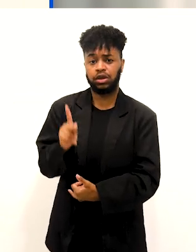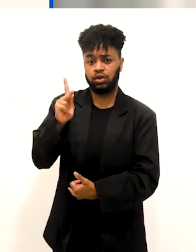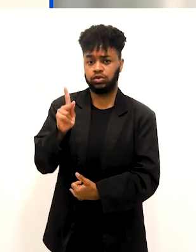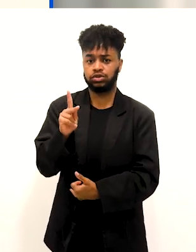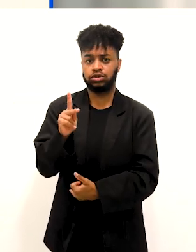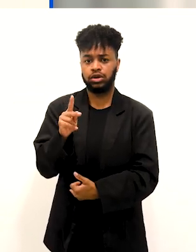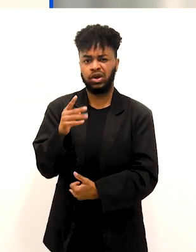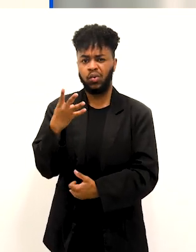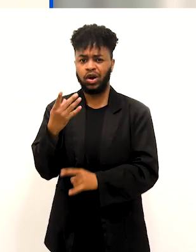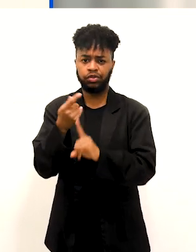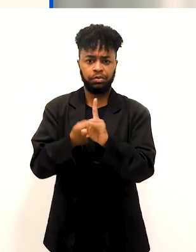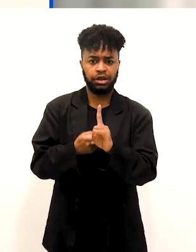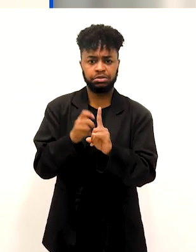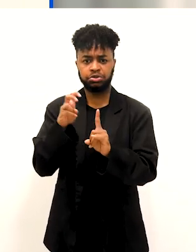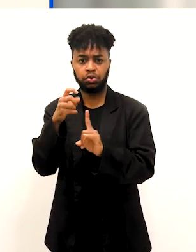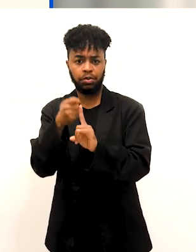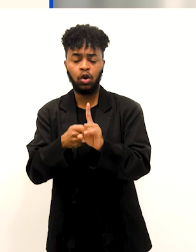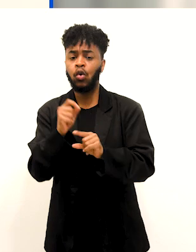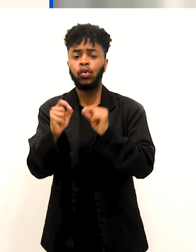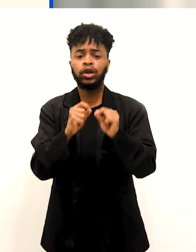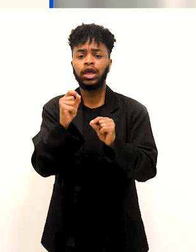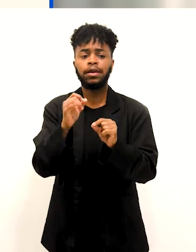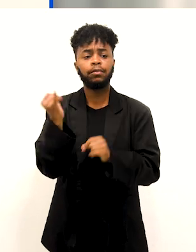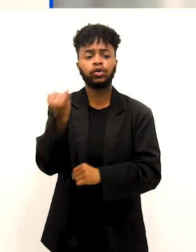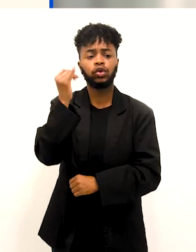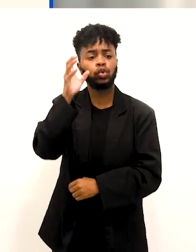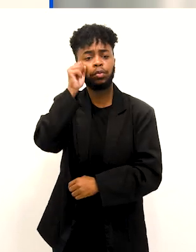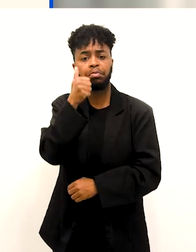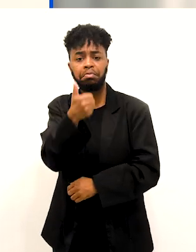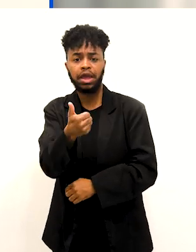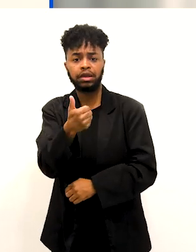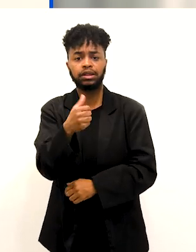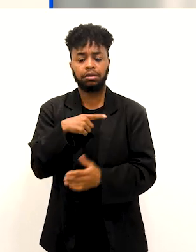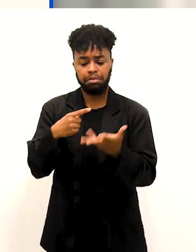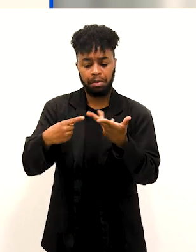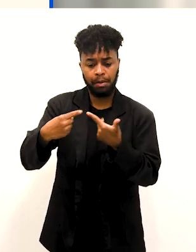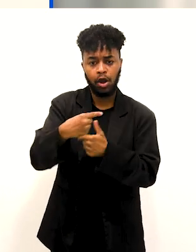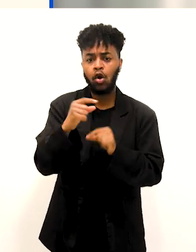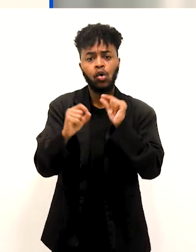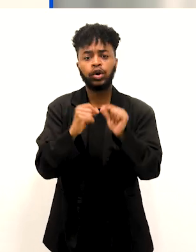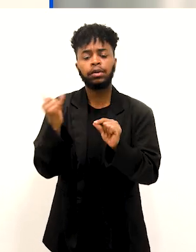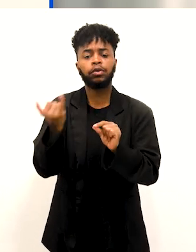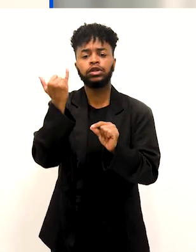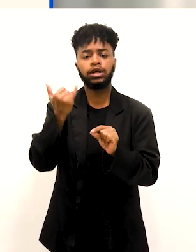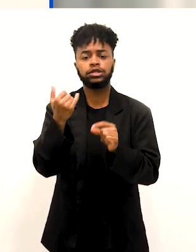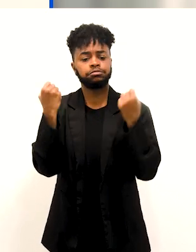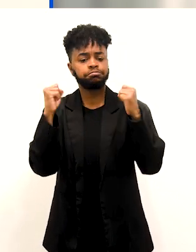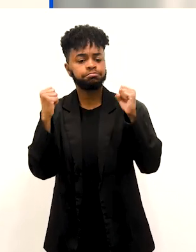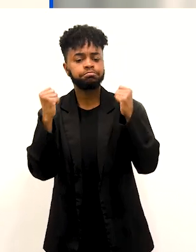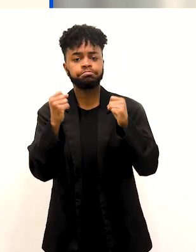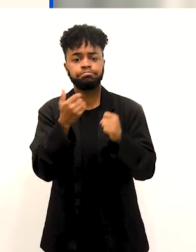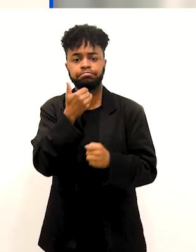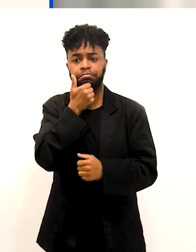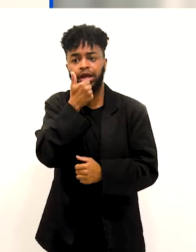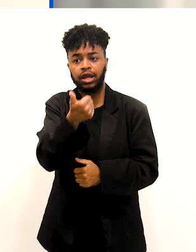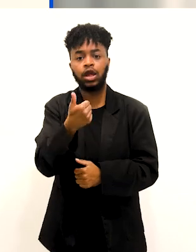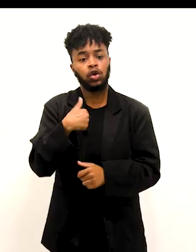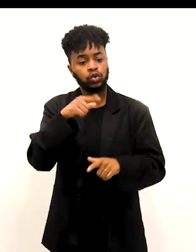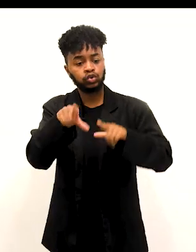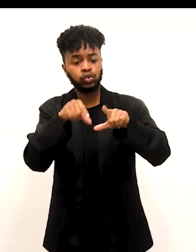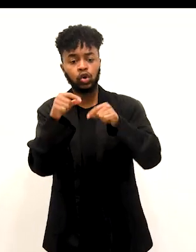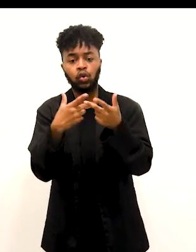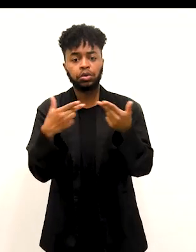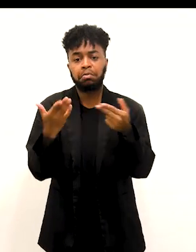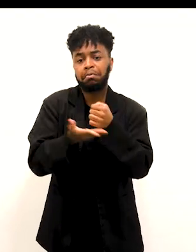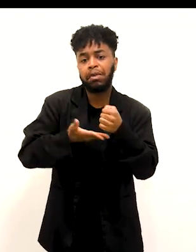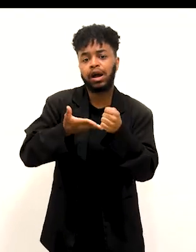5 meses. O que é essencial para eu dormir bem? É essencial isso, isso e isso. O que é essencial para eu fazer uma boa atividade física? E eu comecei a escolher aquilo que era